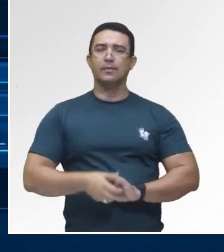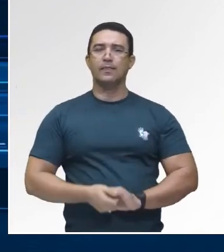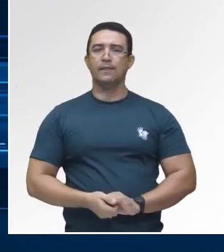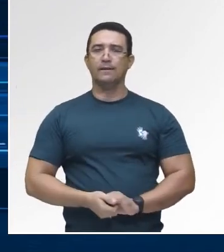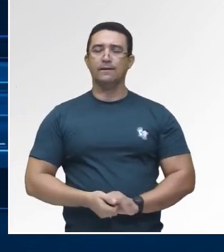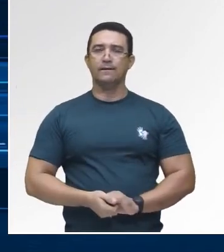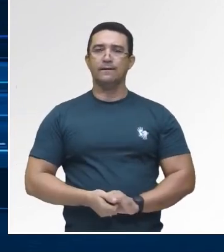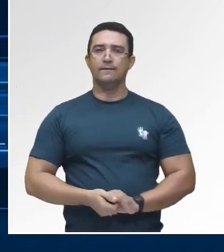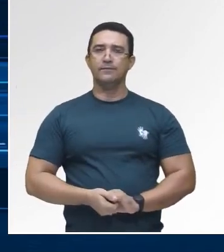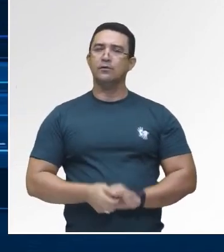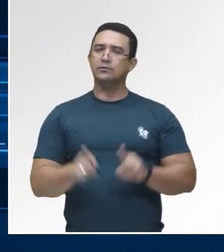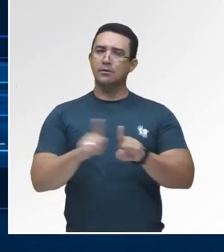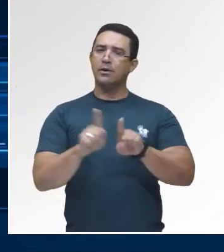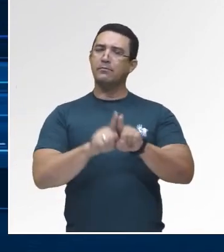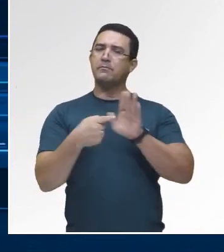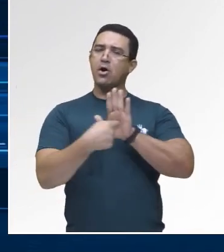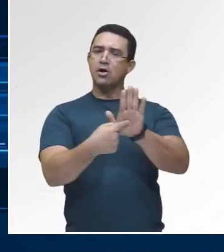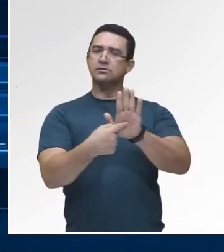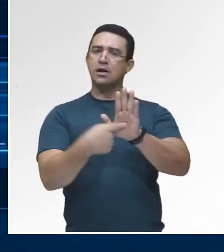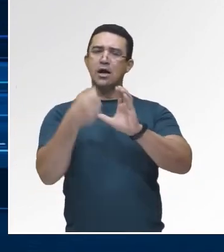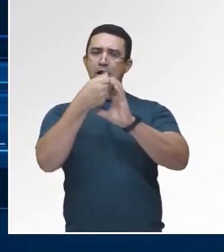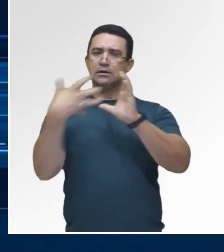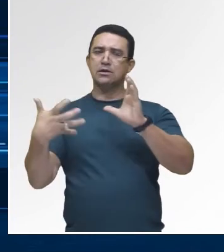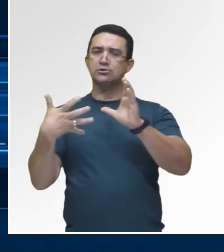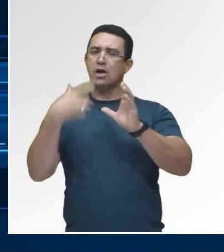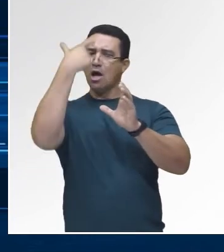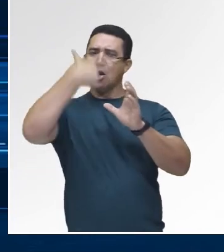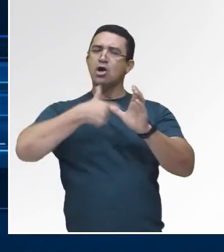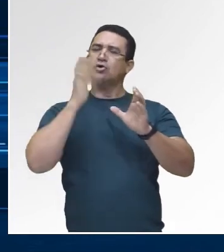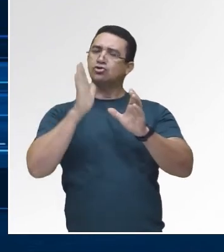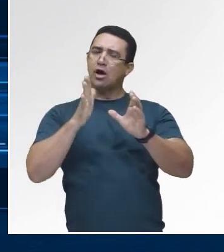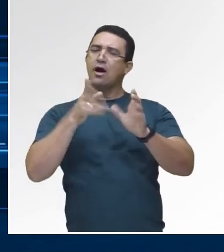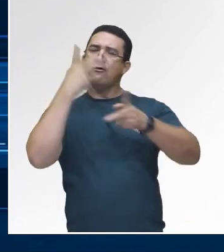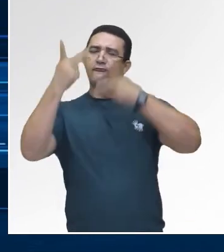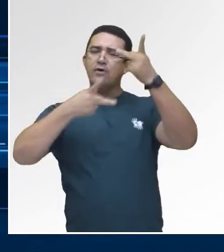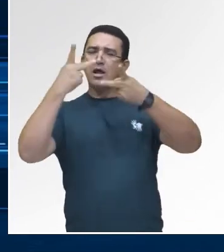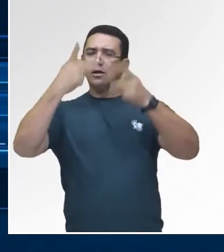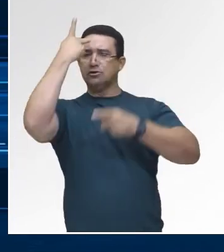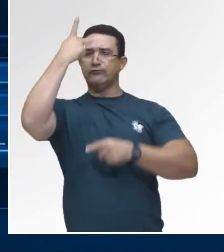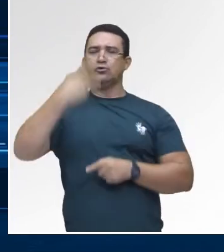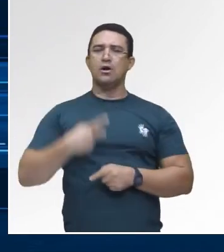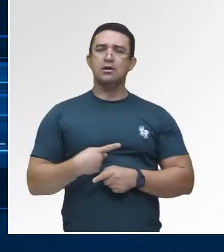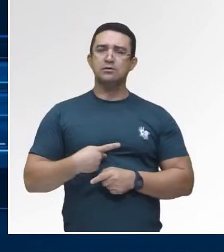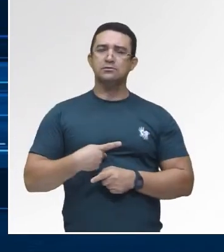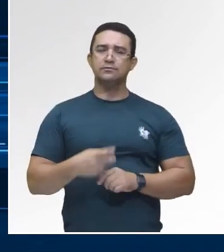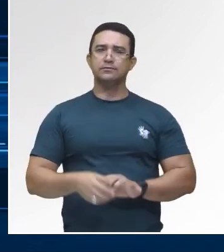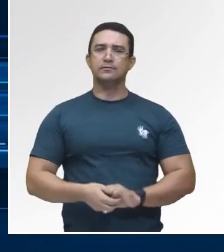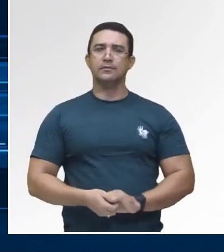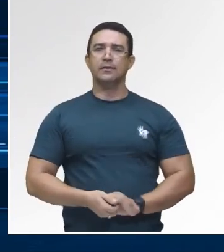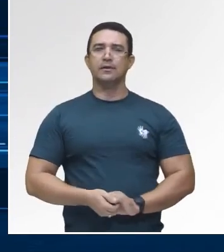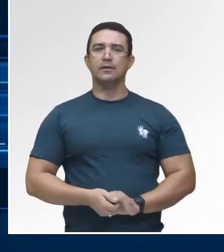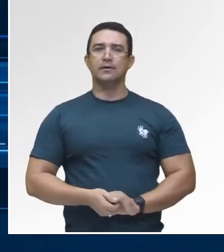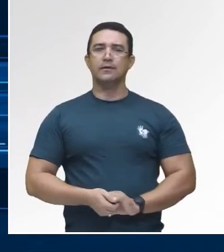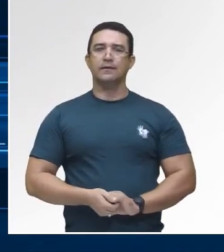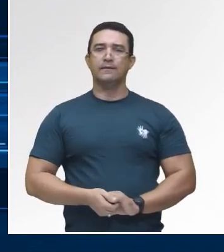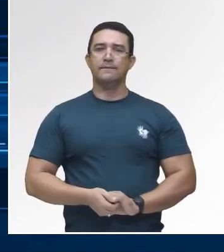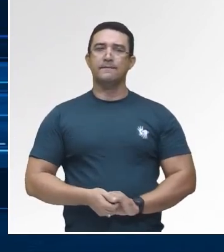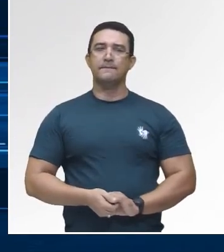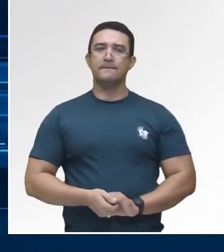Então ele traz essas características que eu falei aqui do individualismo. Muito bem. Então vamos lá, voltando